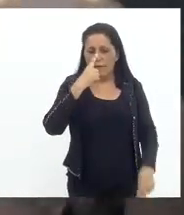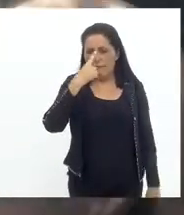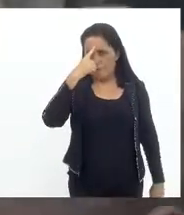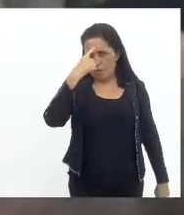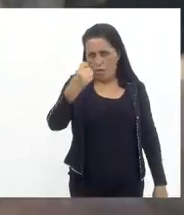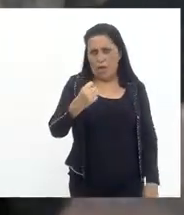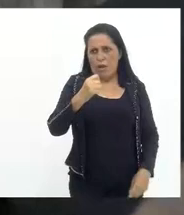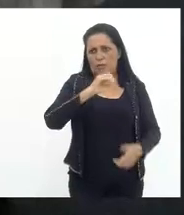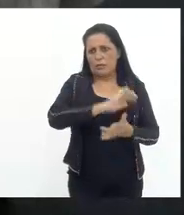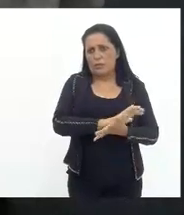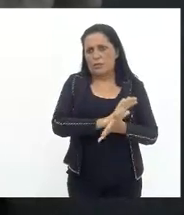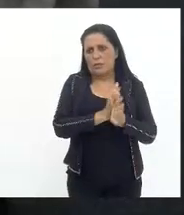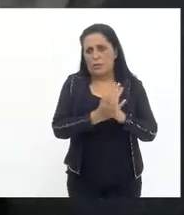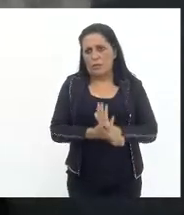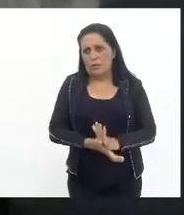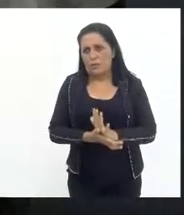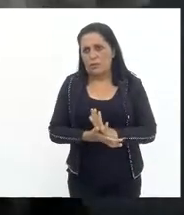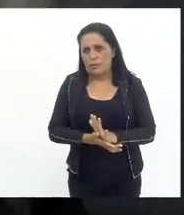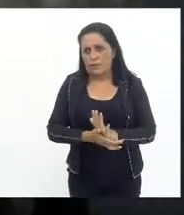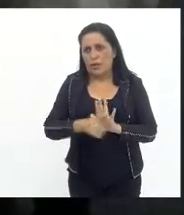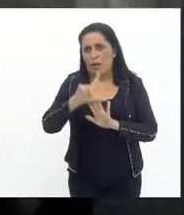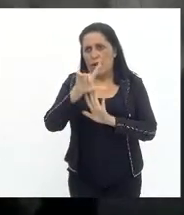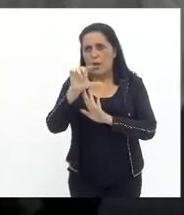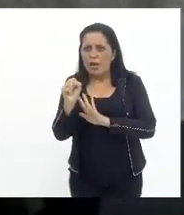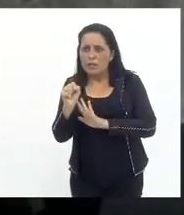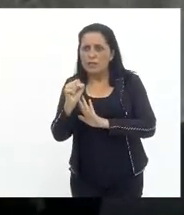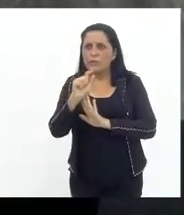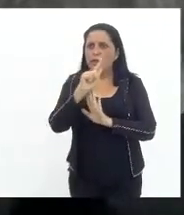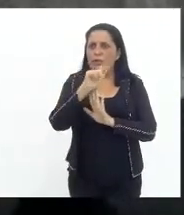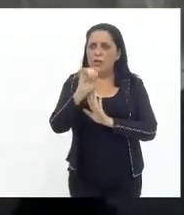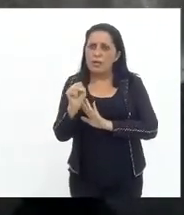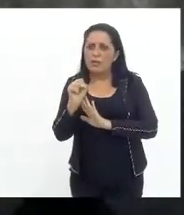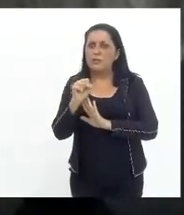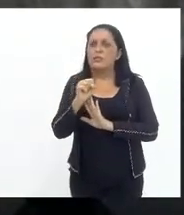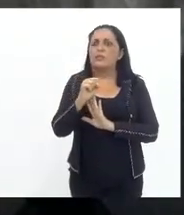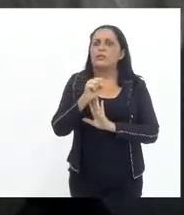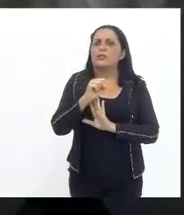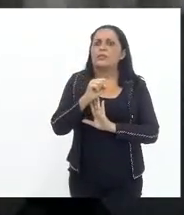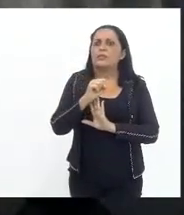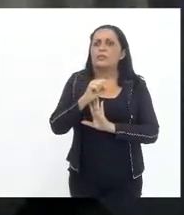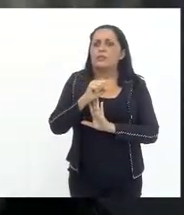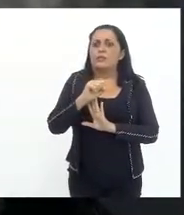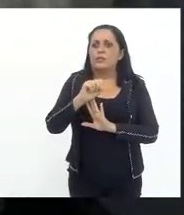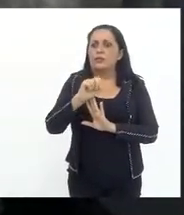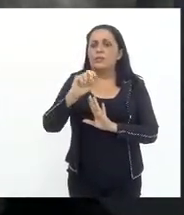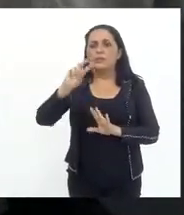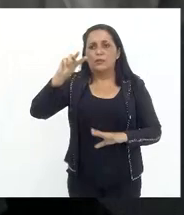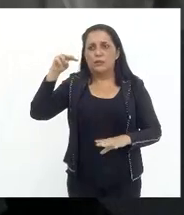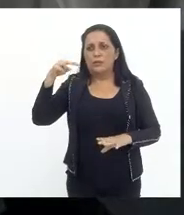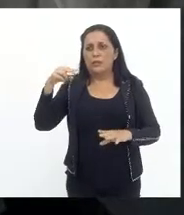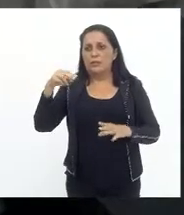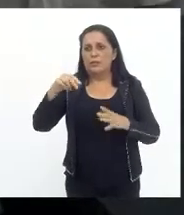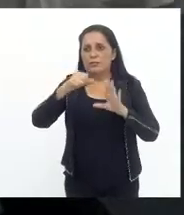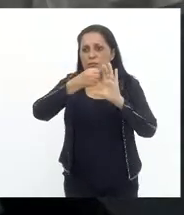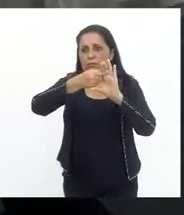e à Discriminação a Lésbicas, Gays, Travestis e Transsexuais,